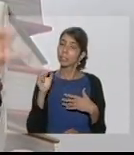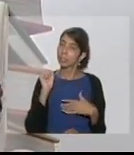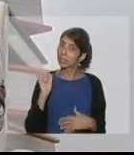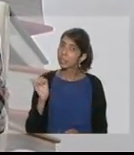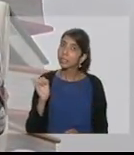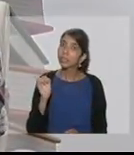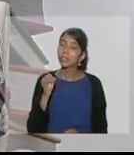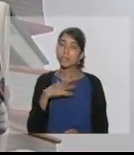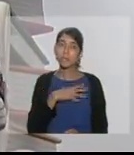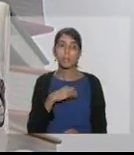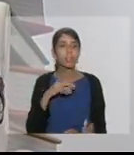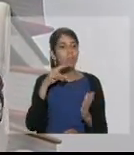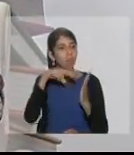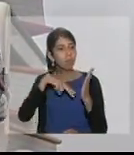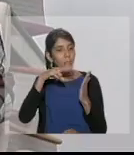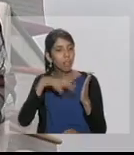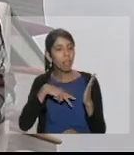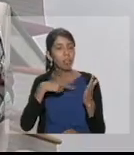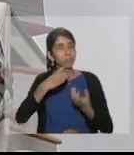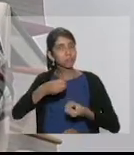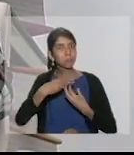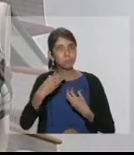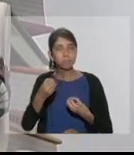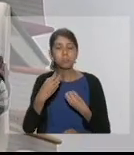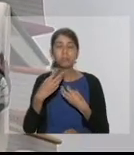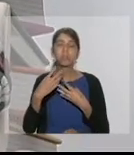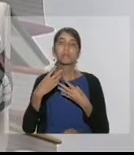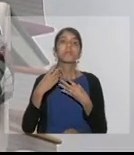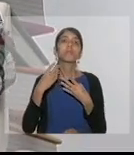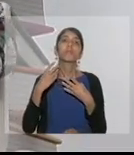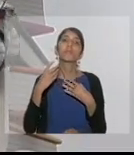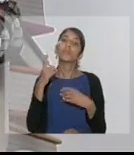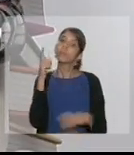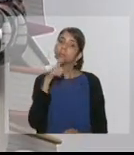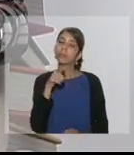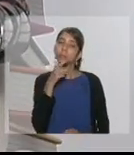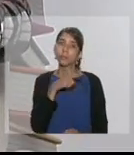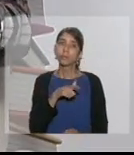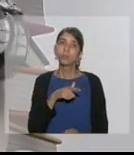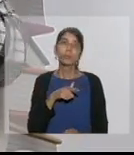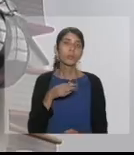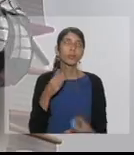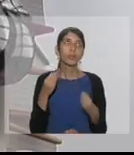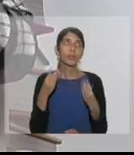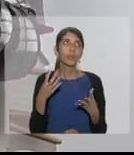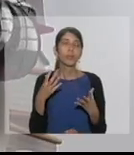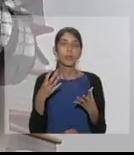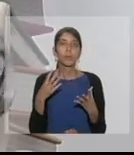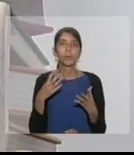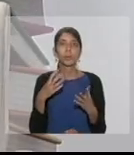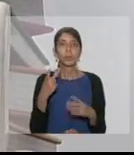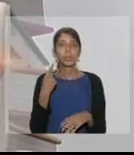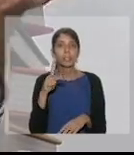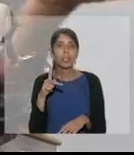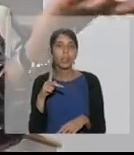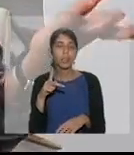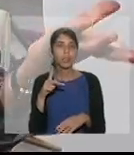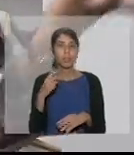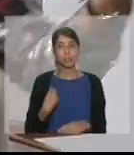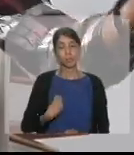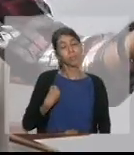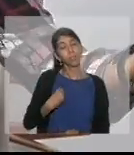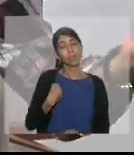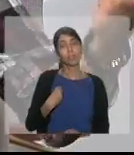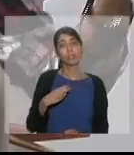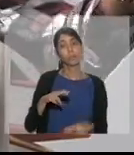está lendo, ele está se instruindo, ele está criando. Como é que eu vou dizer assim? A estrutura dele. Por isso que é